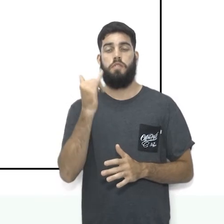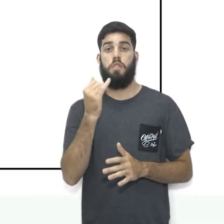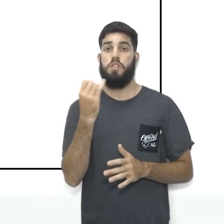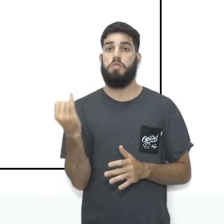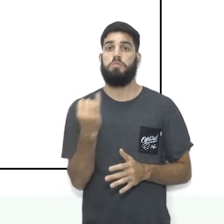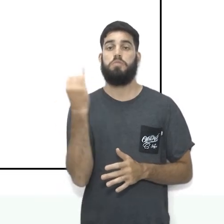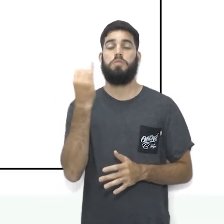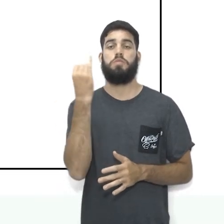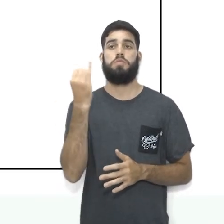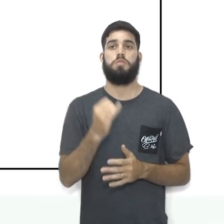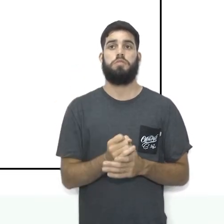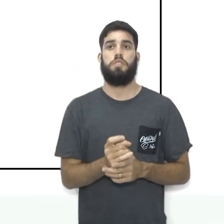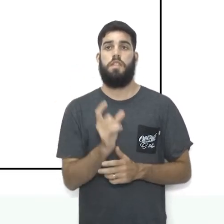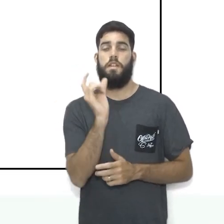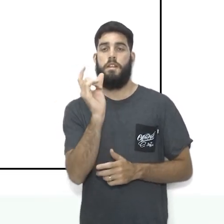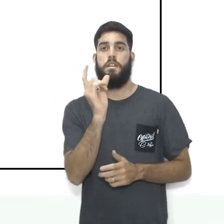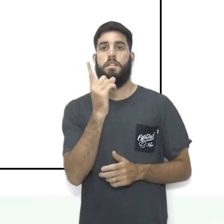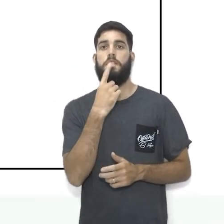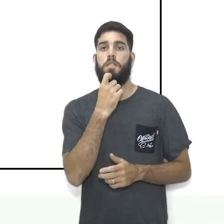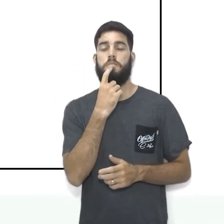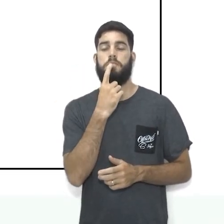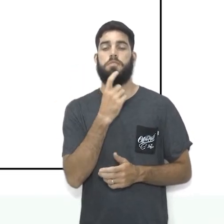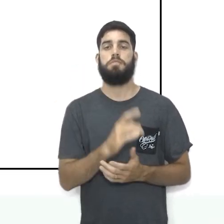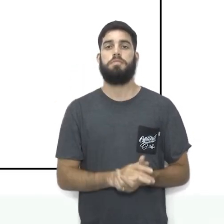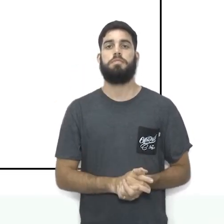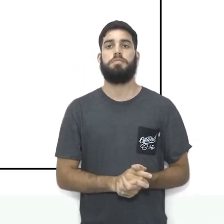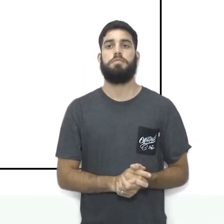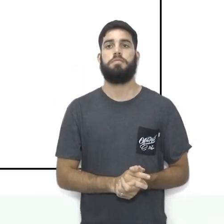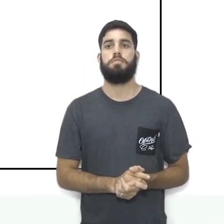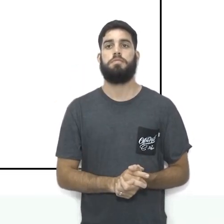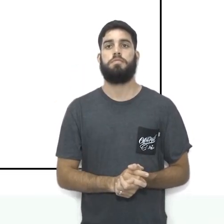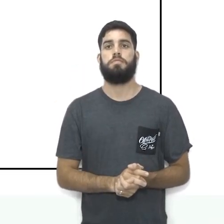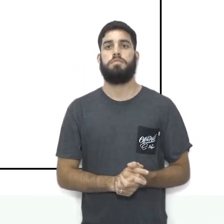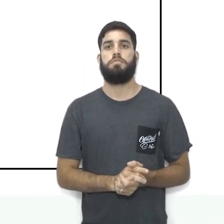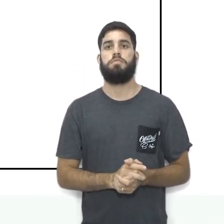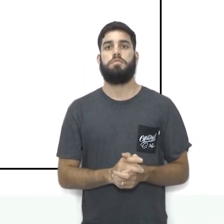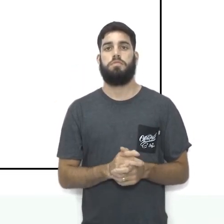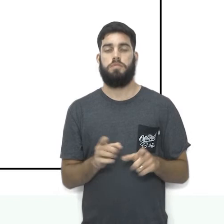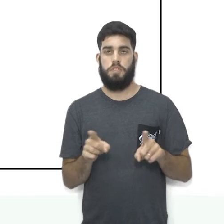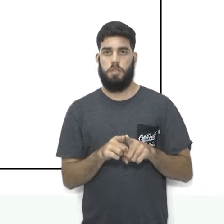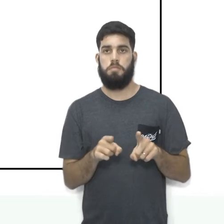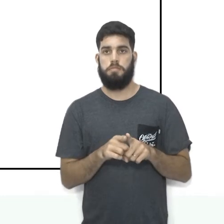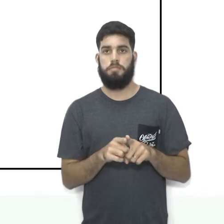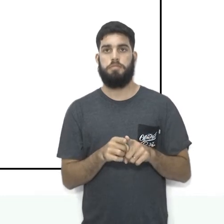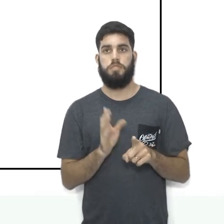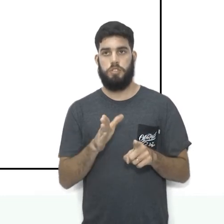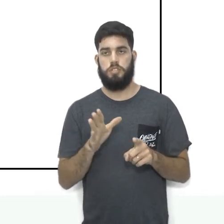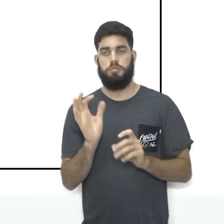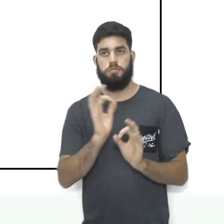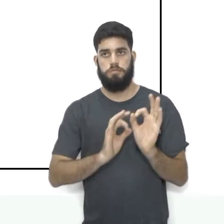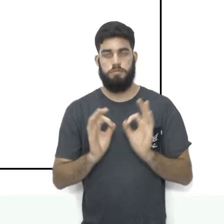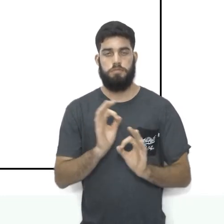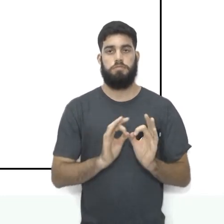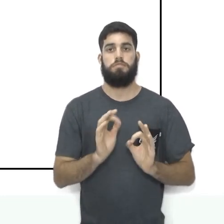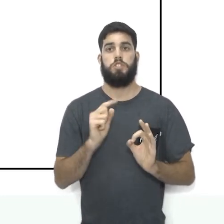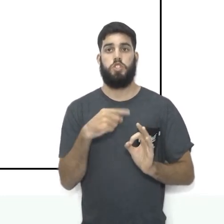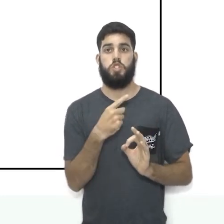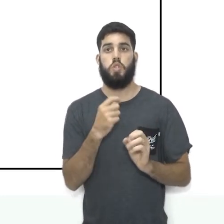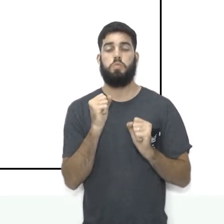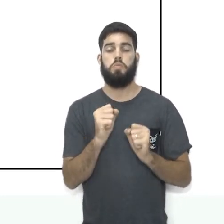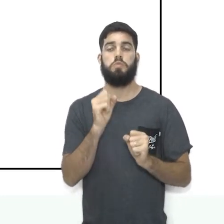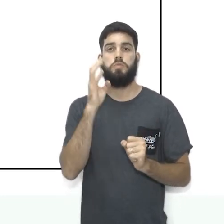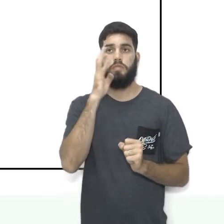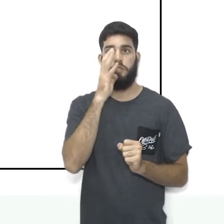vermelho, os termos matemáticos que vai nos ajudar a montar um sistema de equações e o próprio sistema resolvido por Cristina, nós podemos